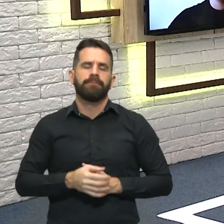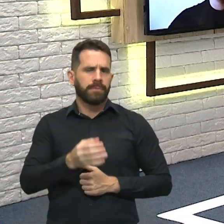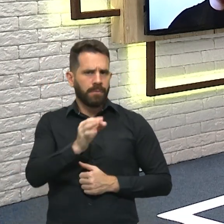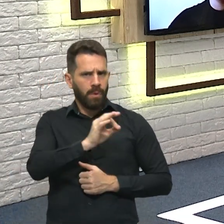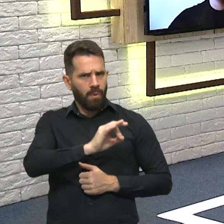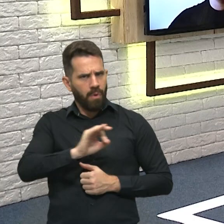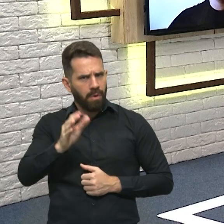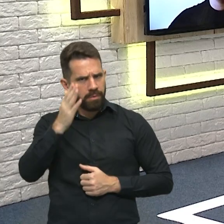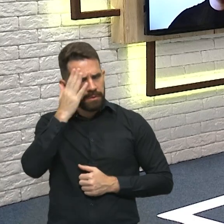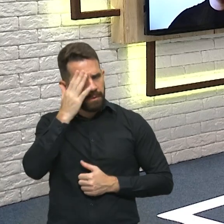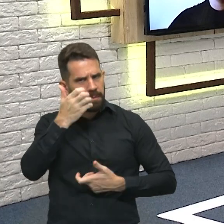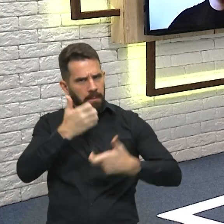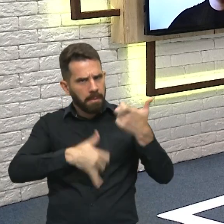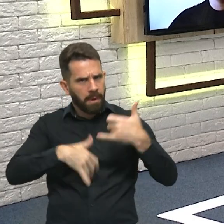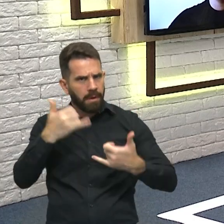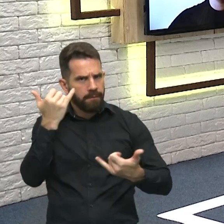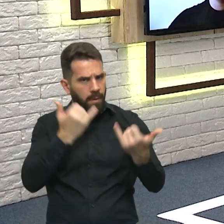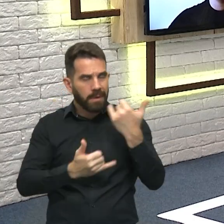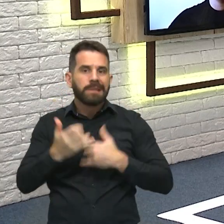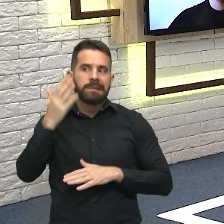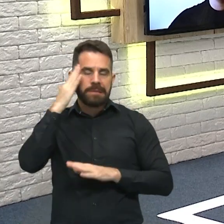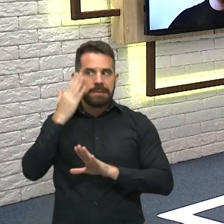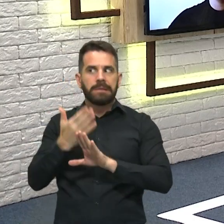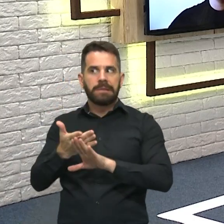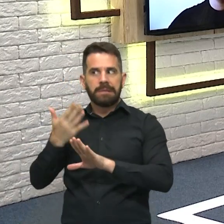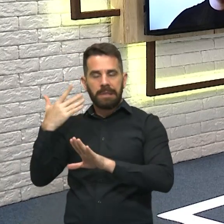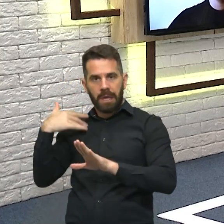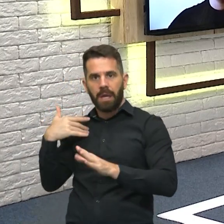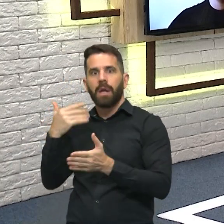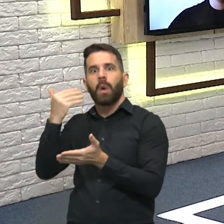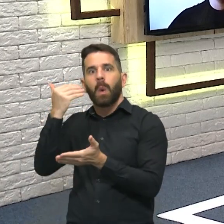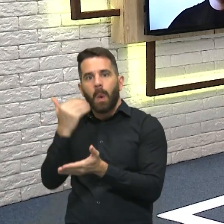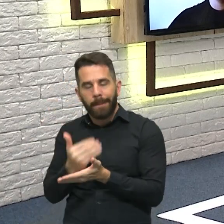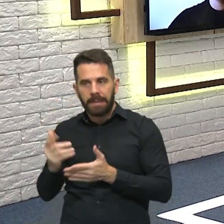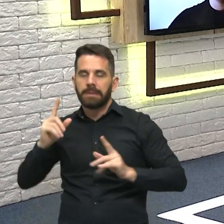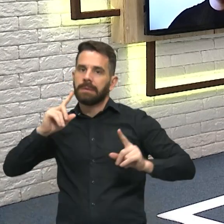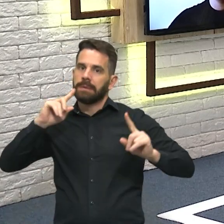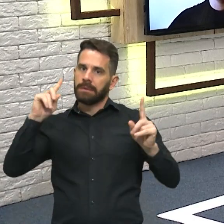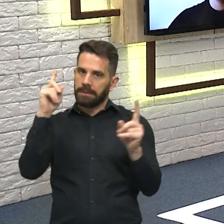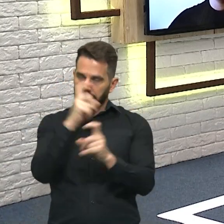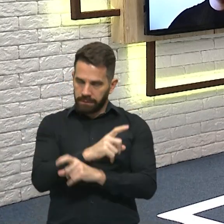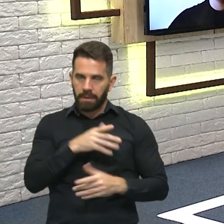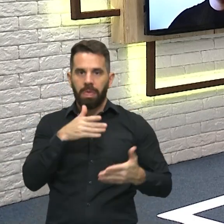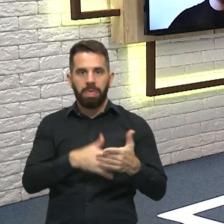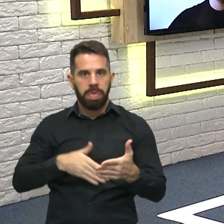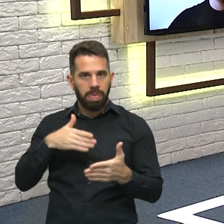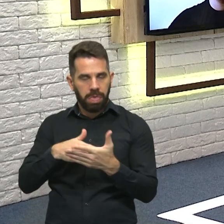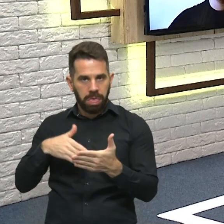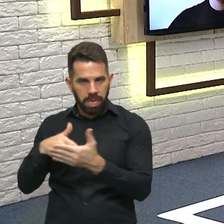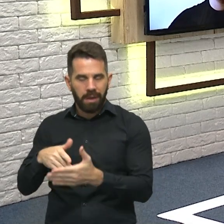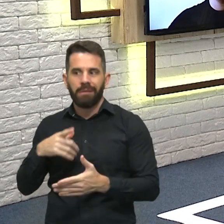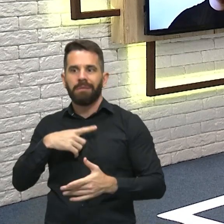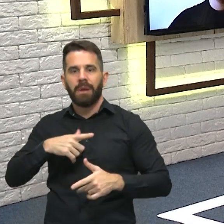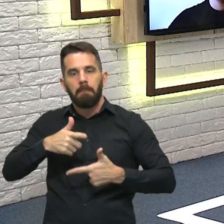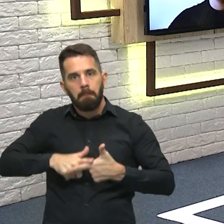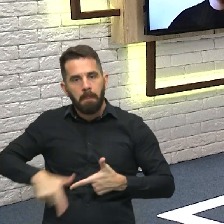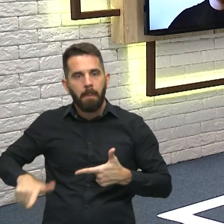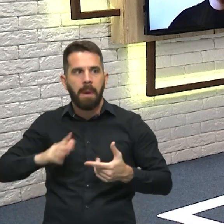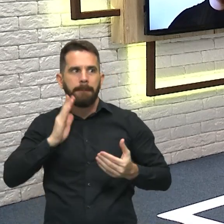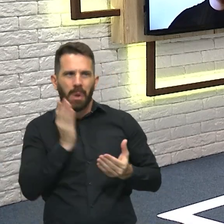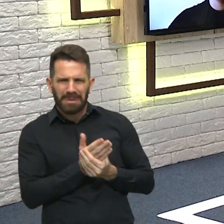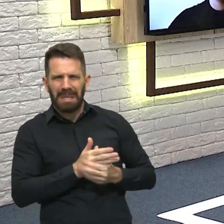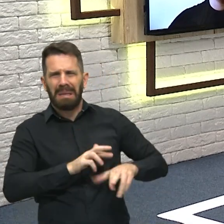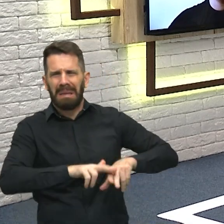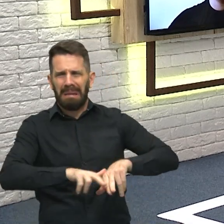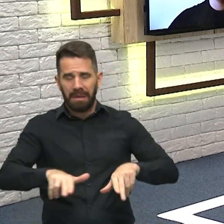realmente aconteceram tantas coisas aí que aí ao longo desse período, já depois da inserção, veio mudando e hoje